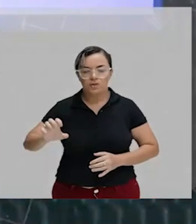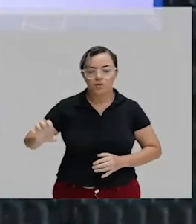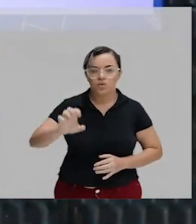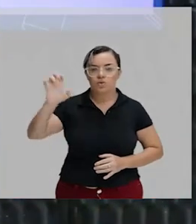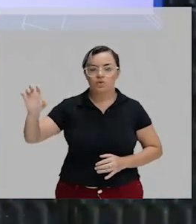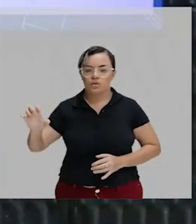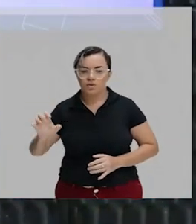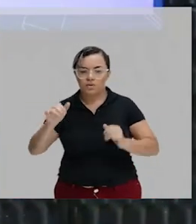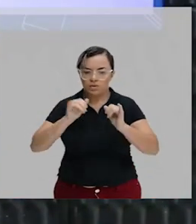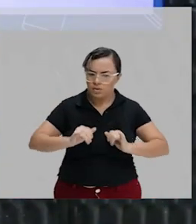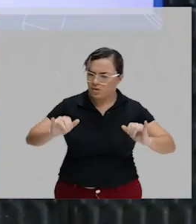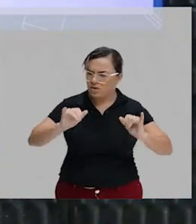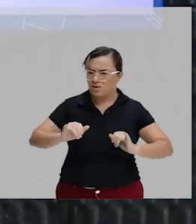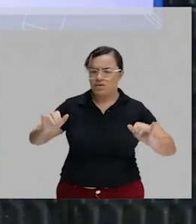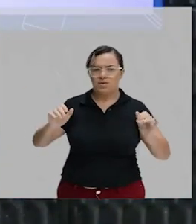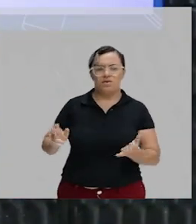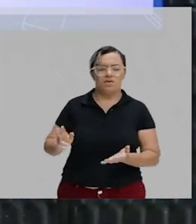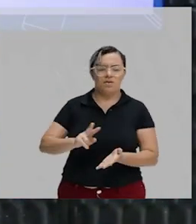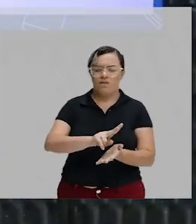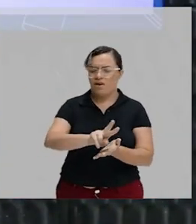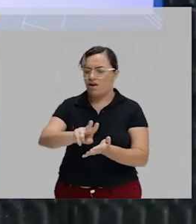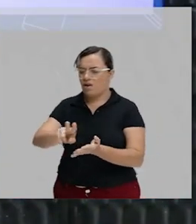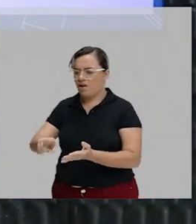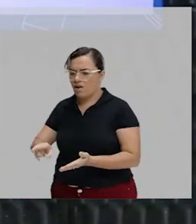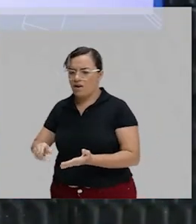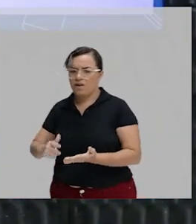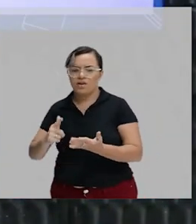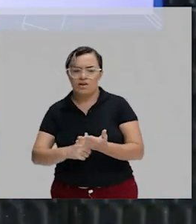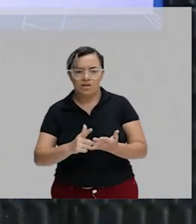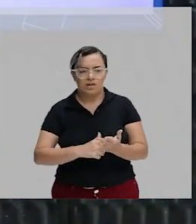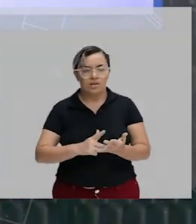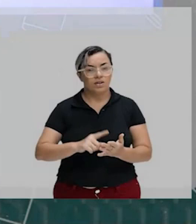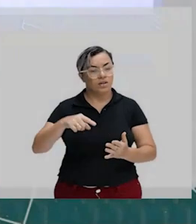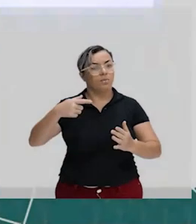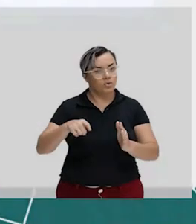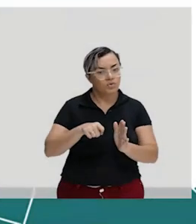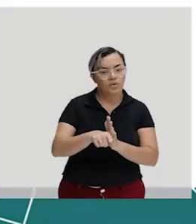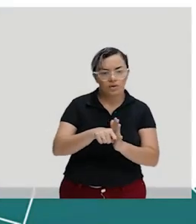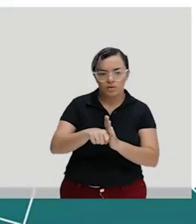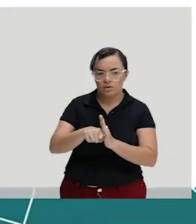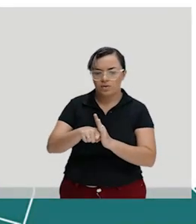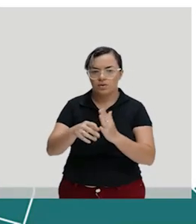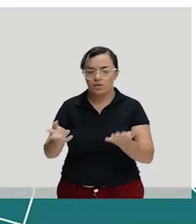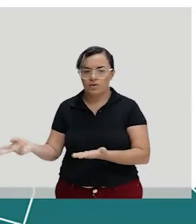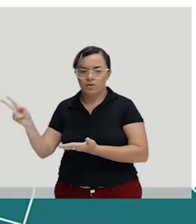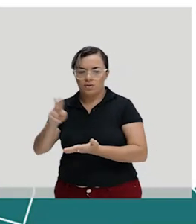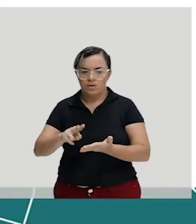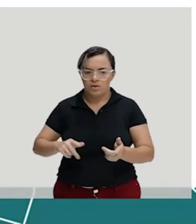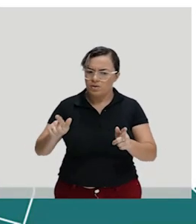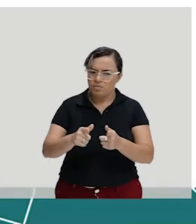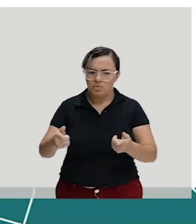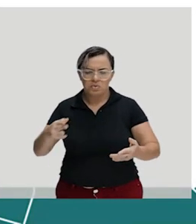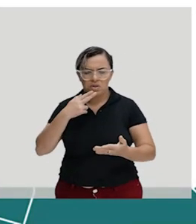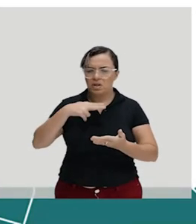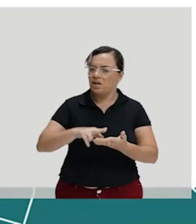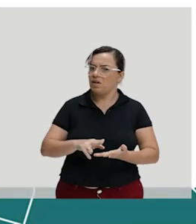enfim algumas obras que depois você pesquisa então aí a gente tem obras dele aqui ó música Carta con de deu que eu acabei